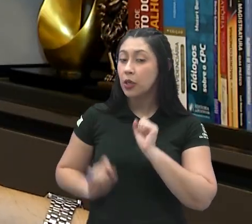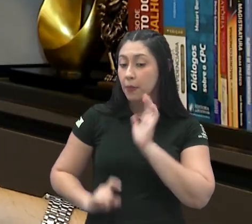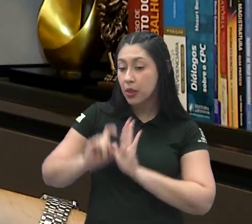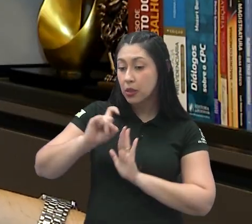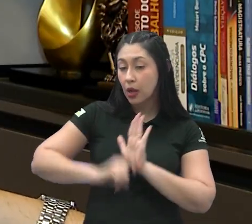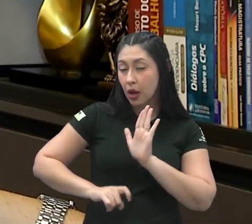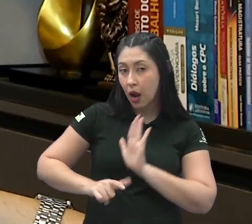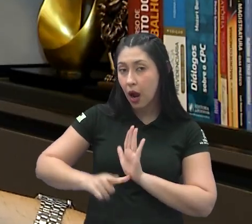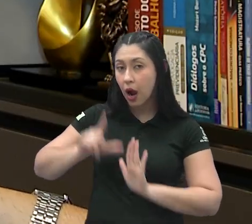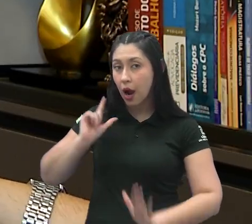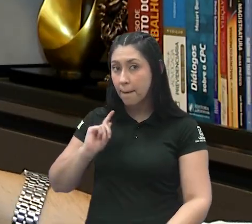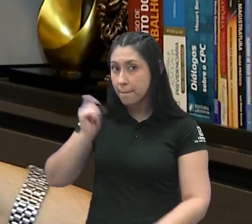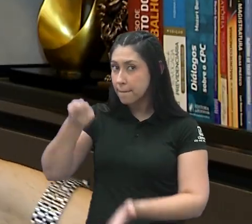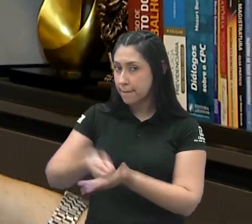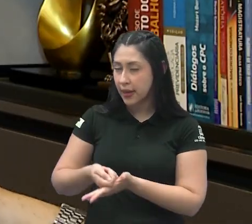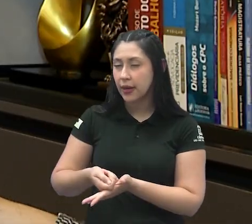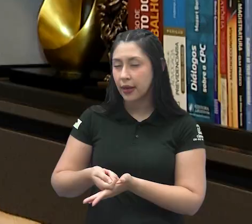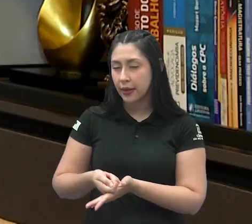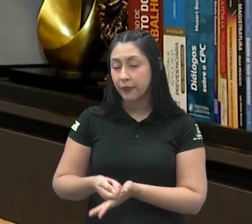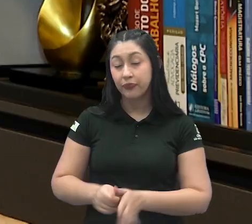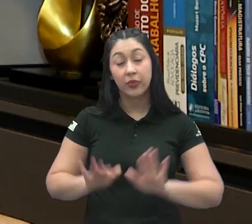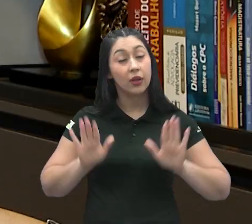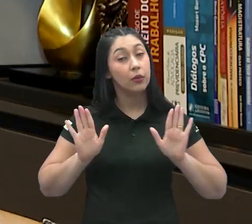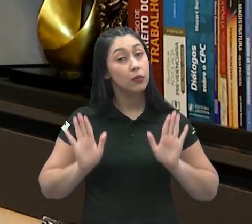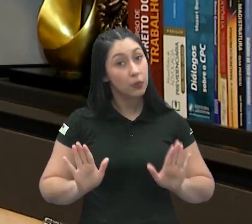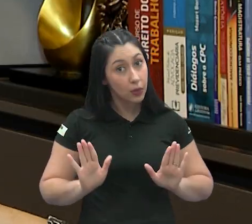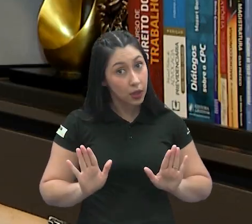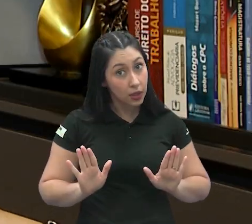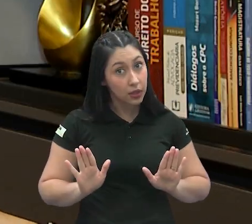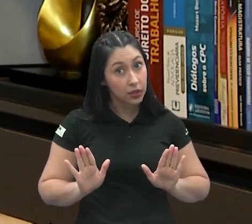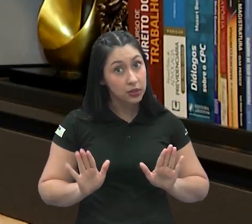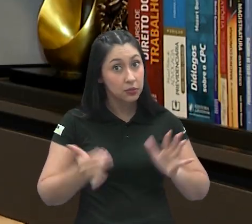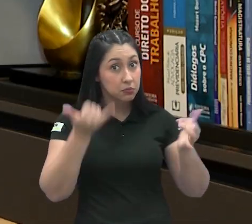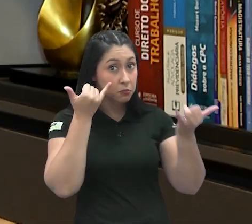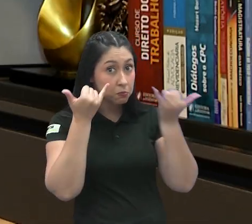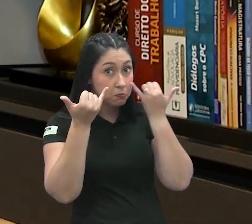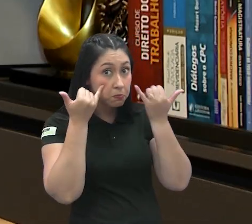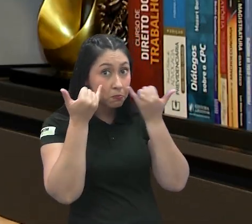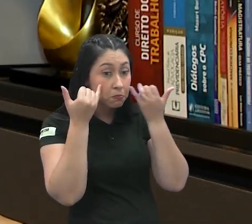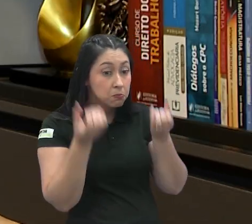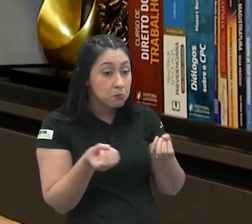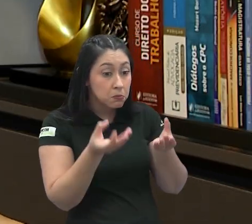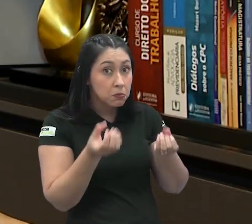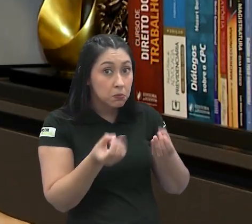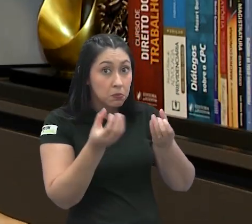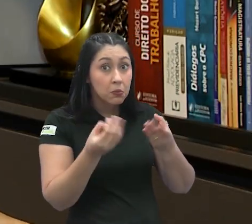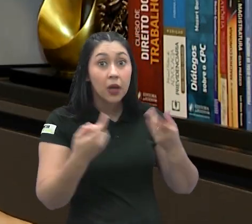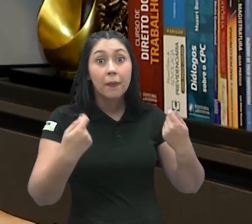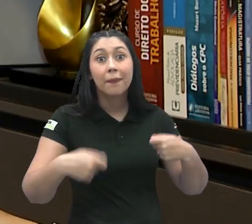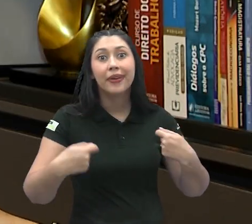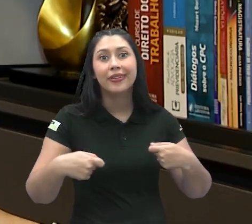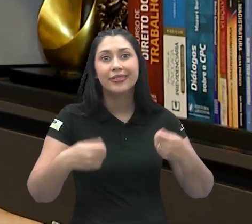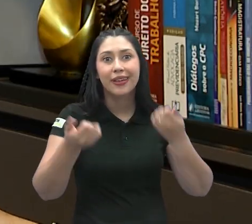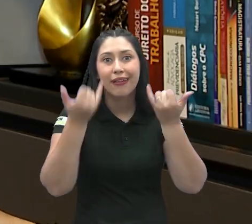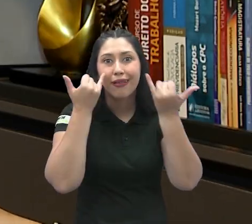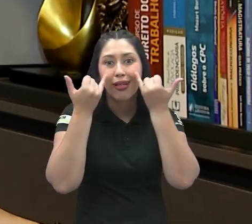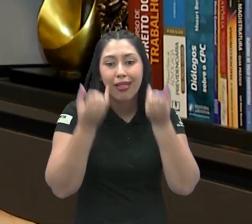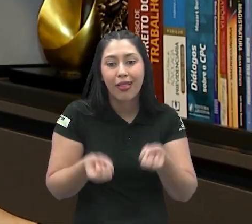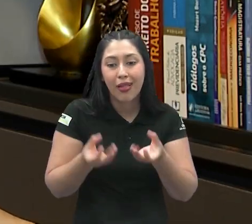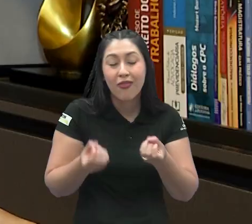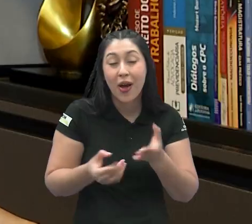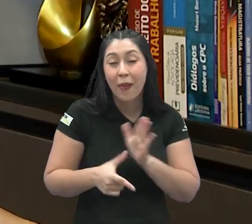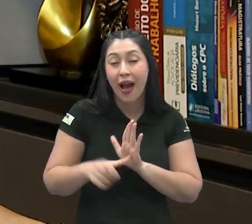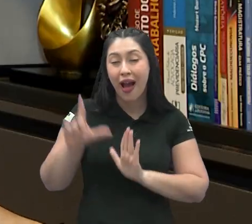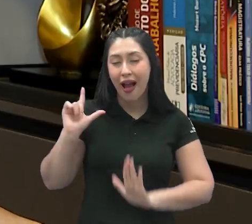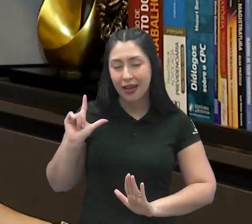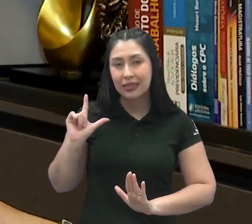por essa antecipação no check-in. No entanto, todas as informações referentes aos valores têm que ser previamente informadas